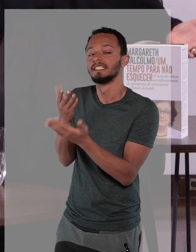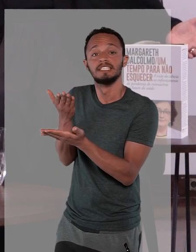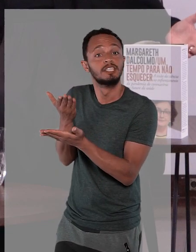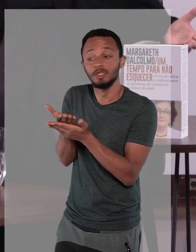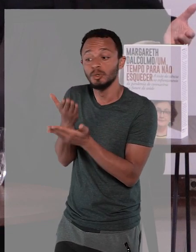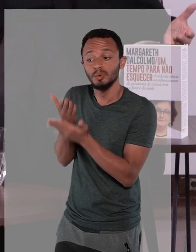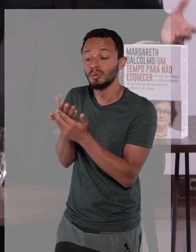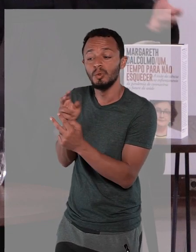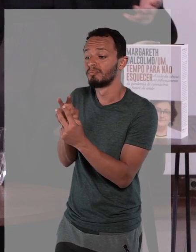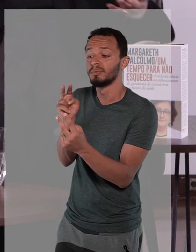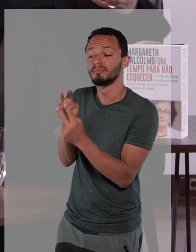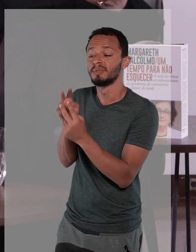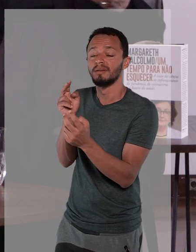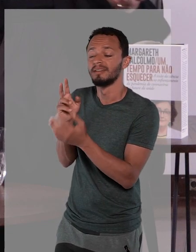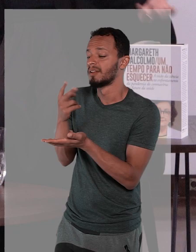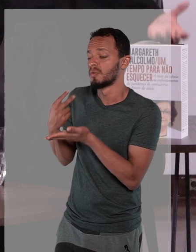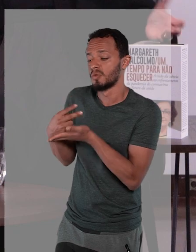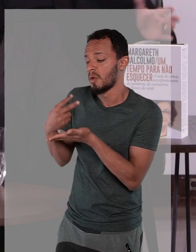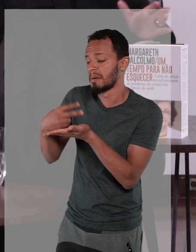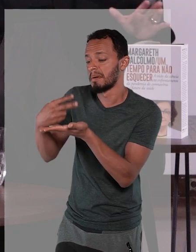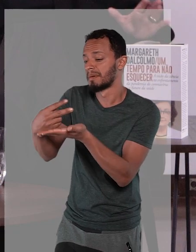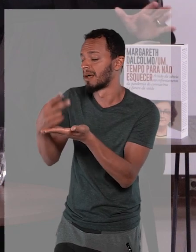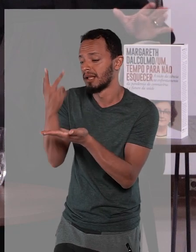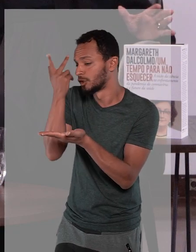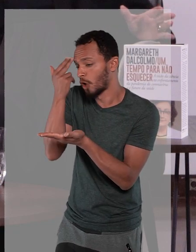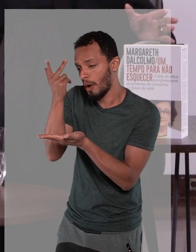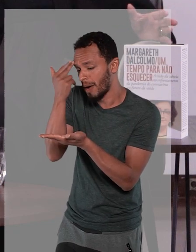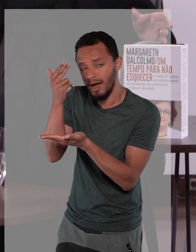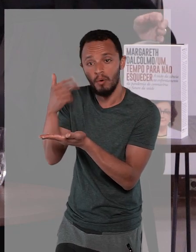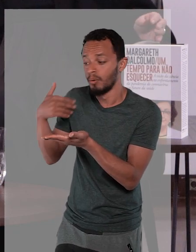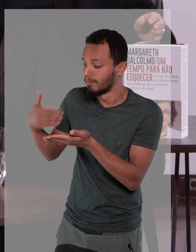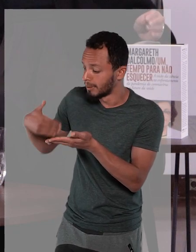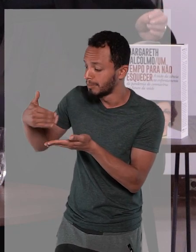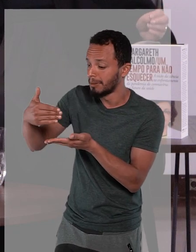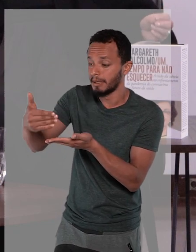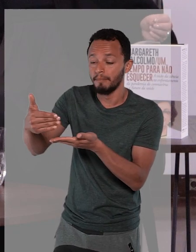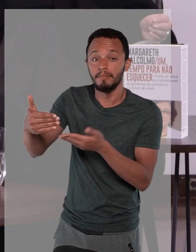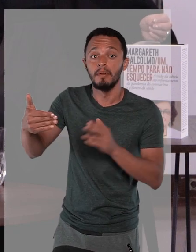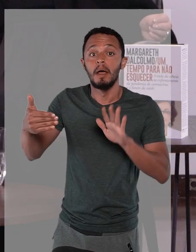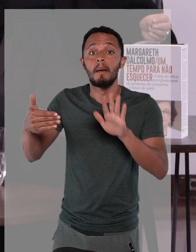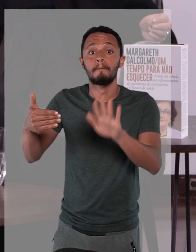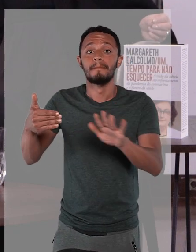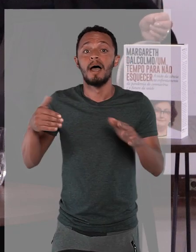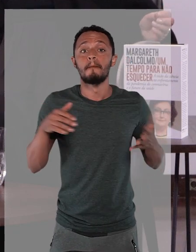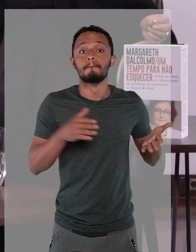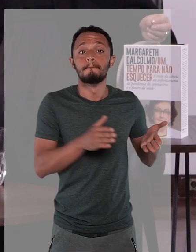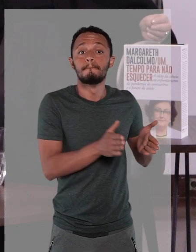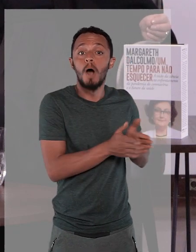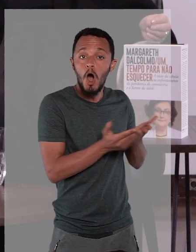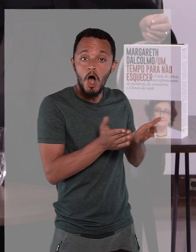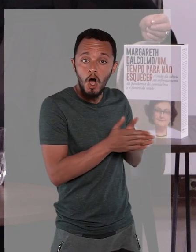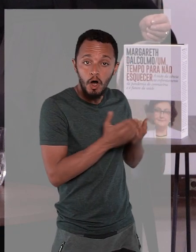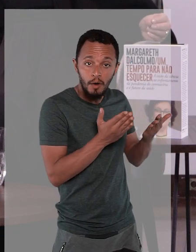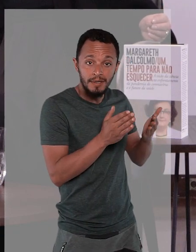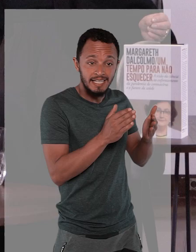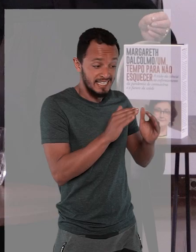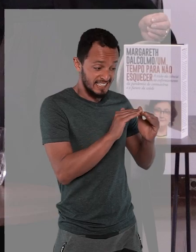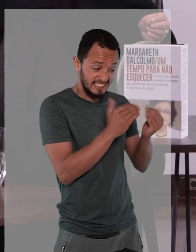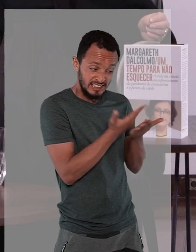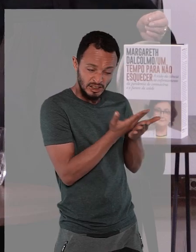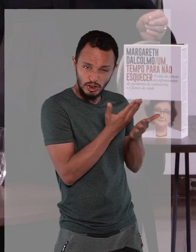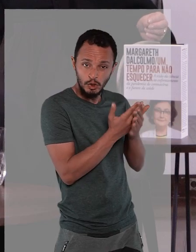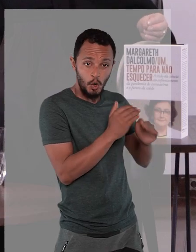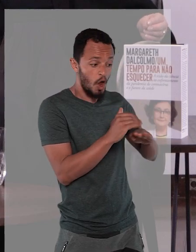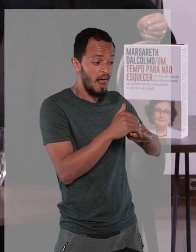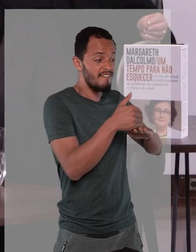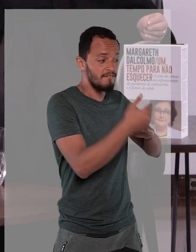né? Então, assim, a formação... Então, assim, foi muito ruim. Mas criança pobre, fora da escola, o sofrimento